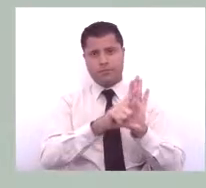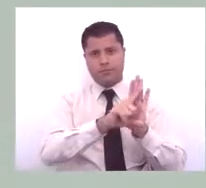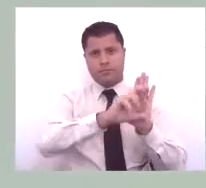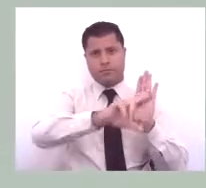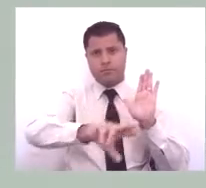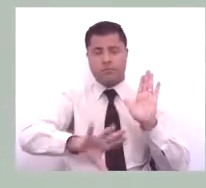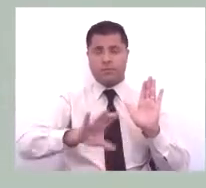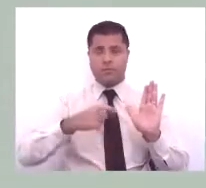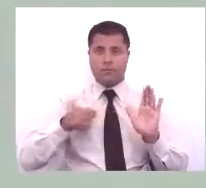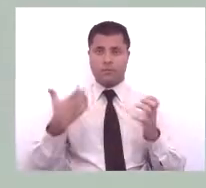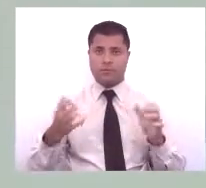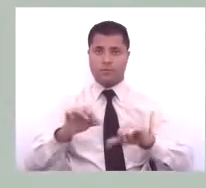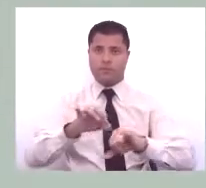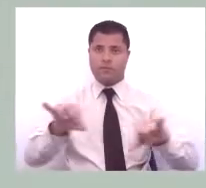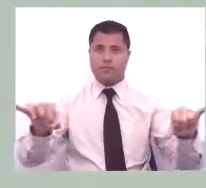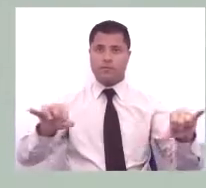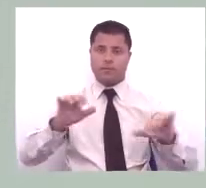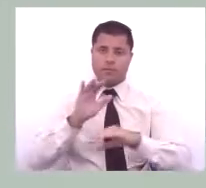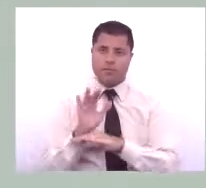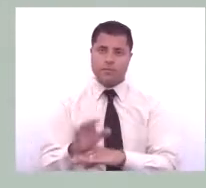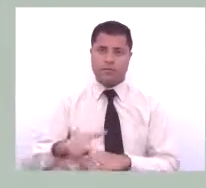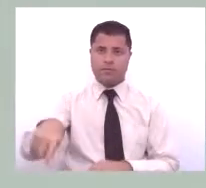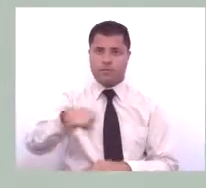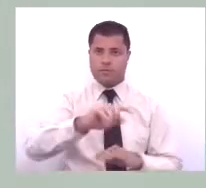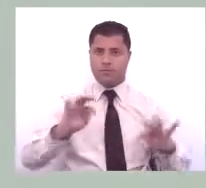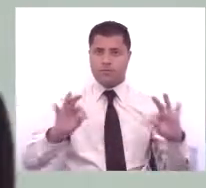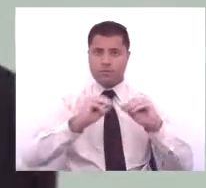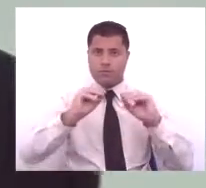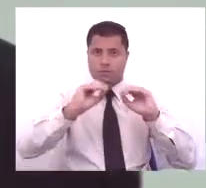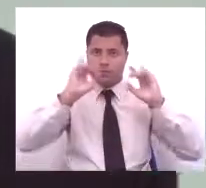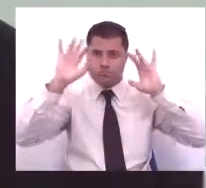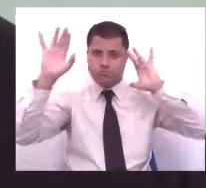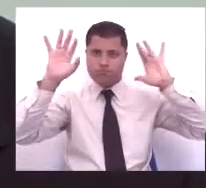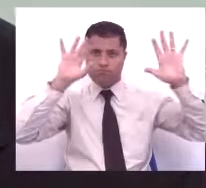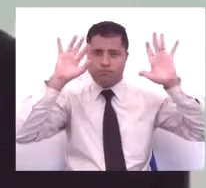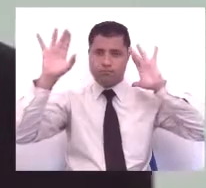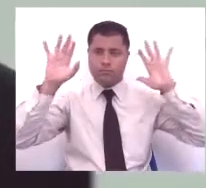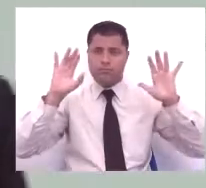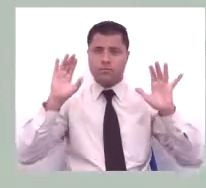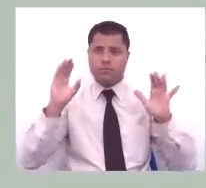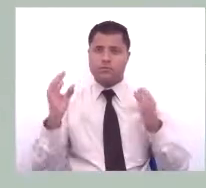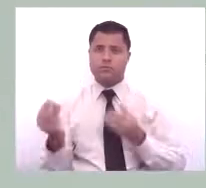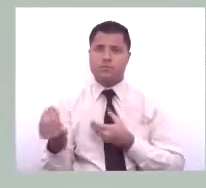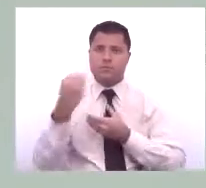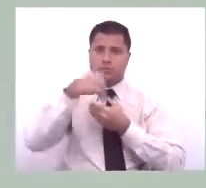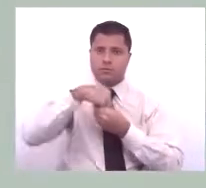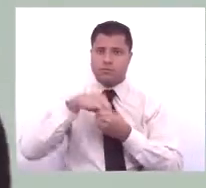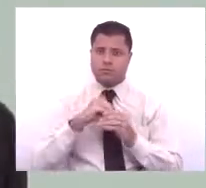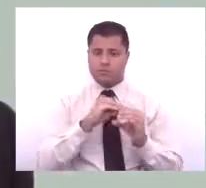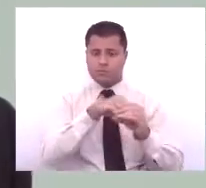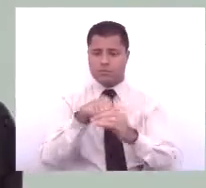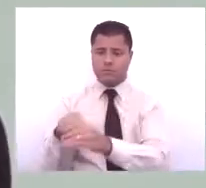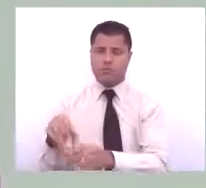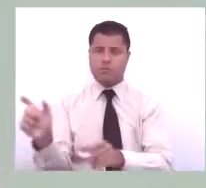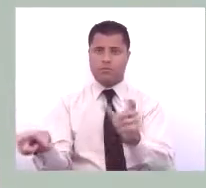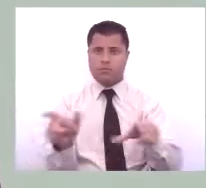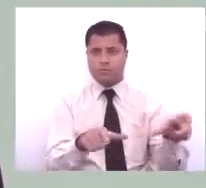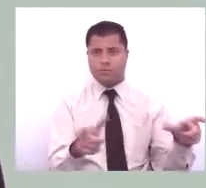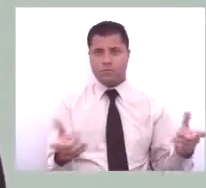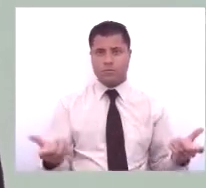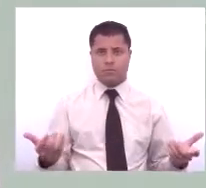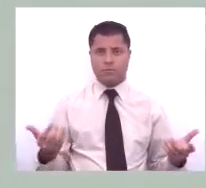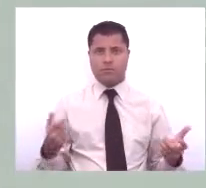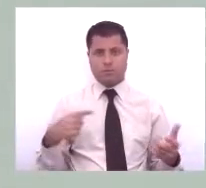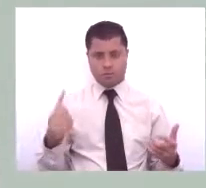chamar a nossa atenção para a reflexão sobre o nosso papel enquanto parlamentares,